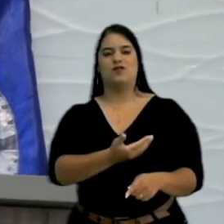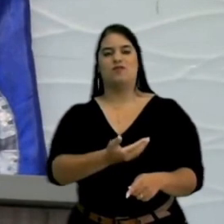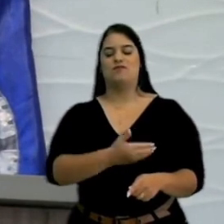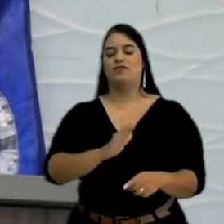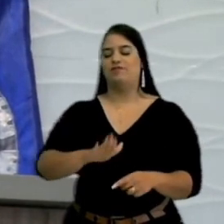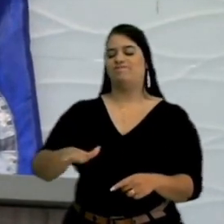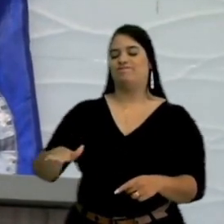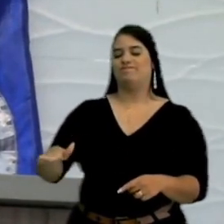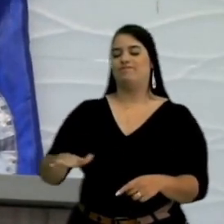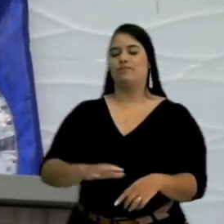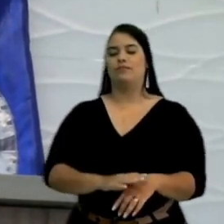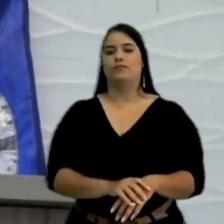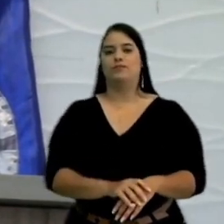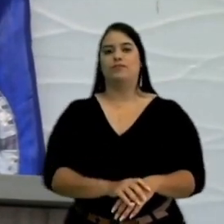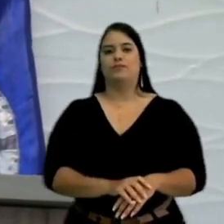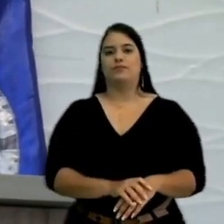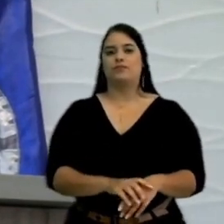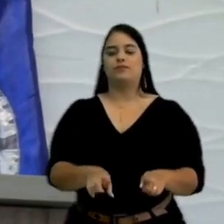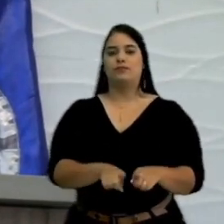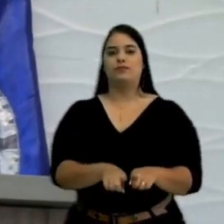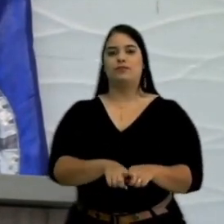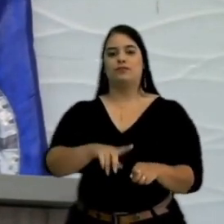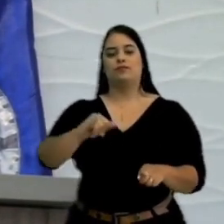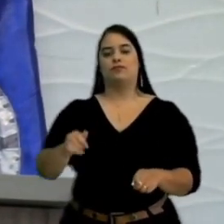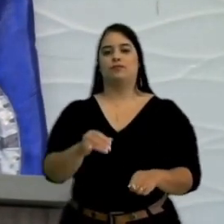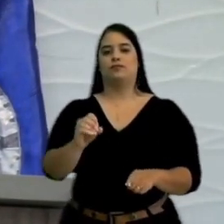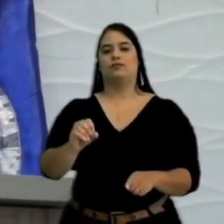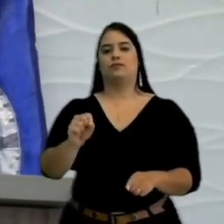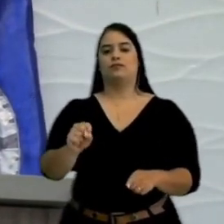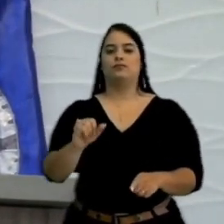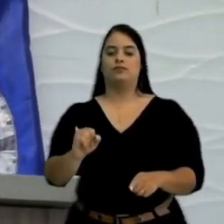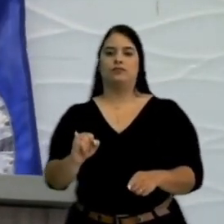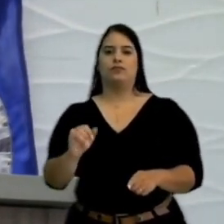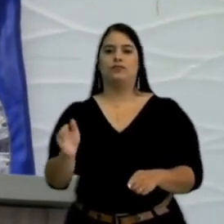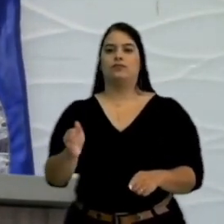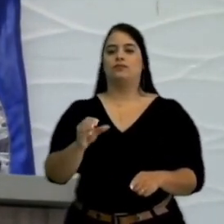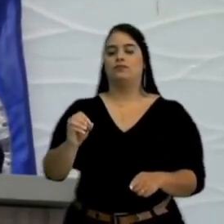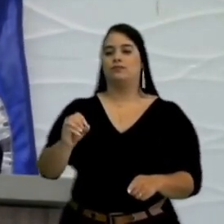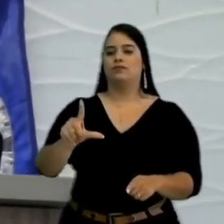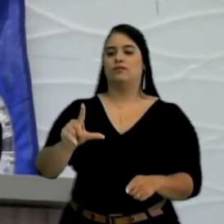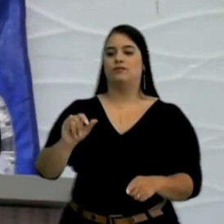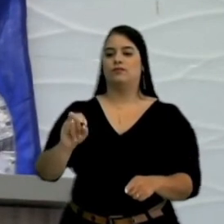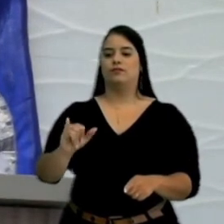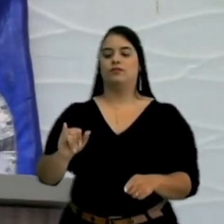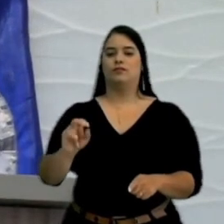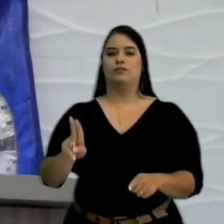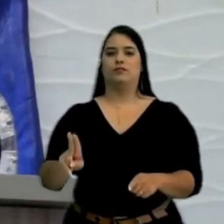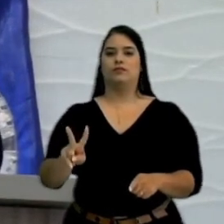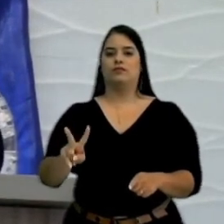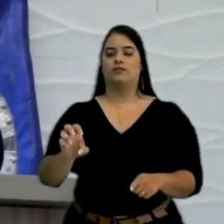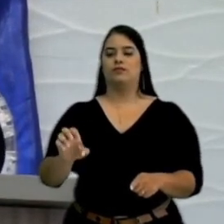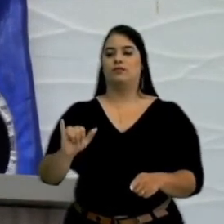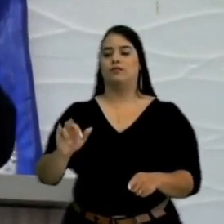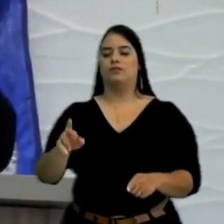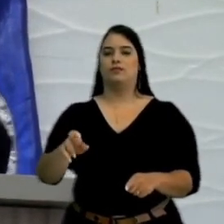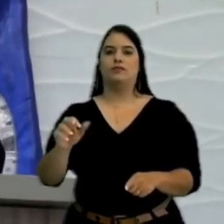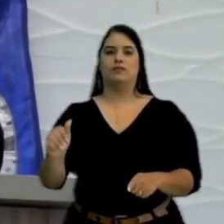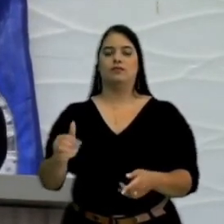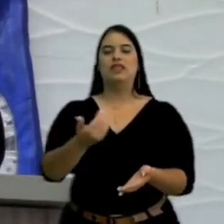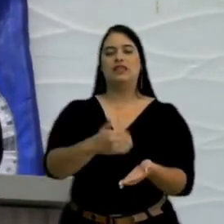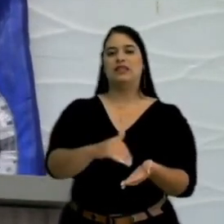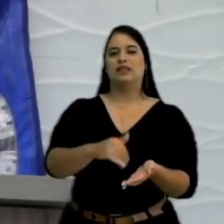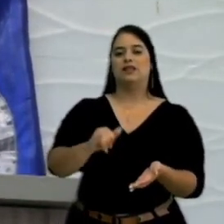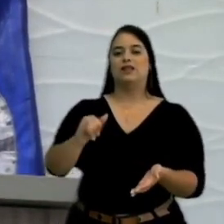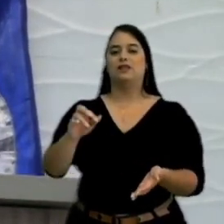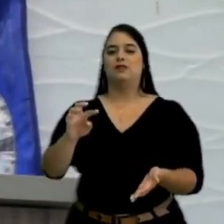em Maceió. A Josi Almeida, Josi de Oliveira, né? Que é secretária lá de Itamar. Às vezes, quando eu vou lá, me